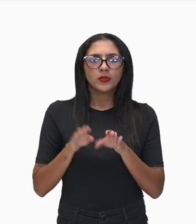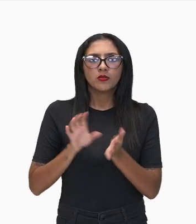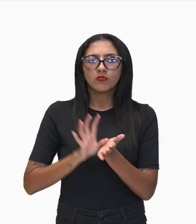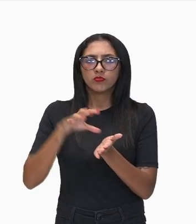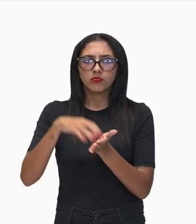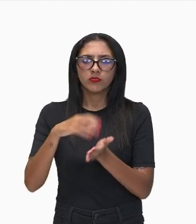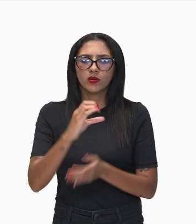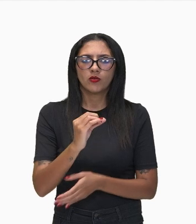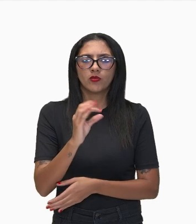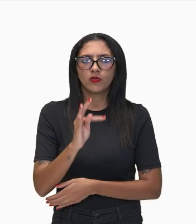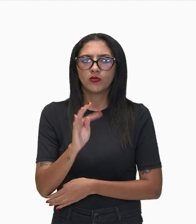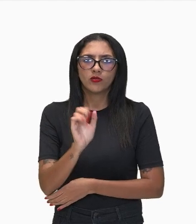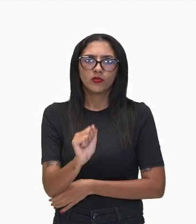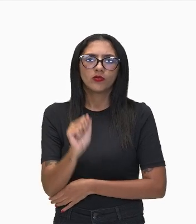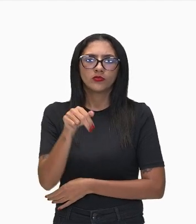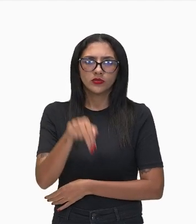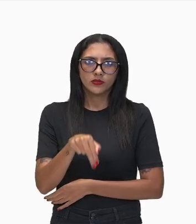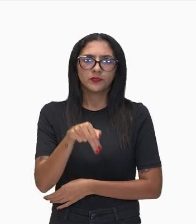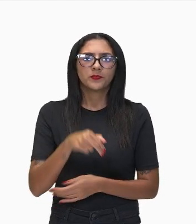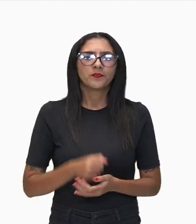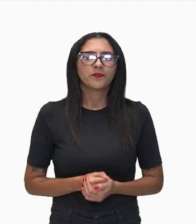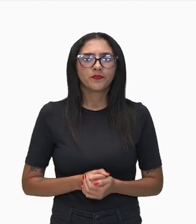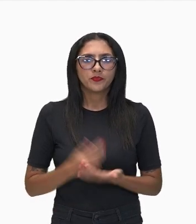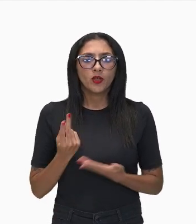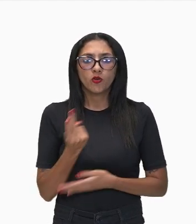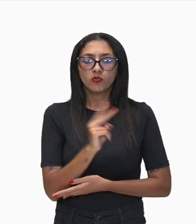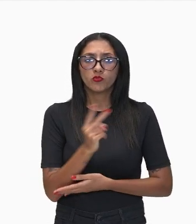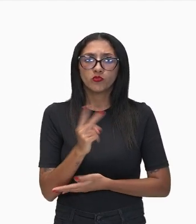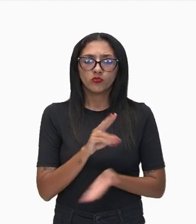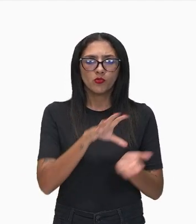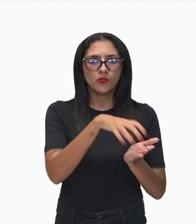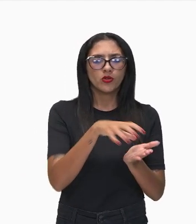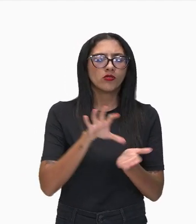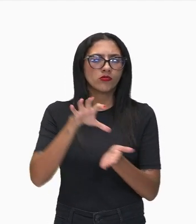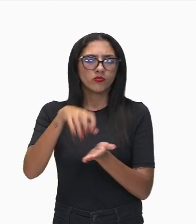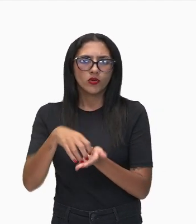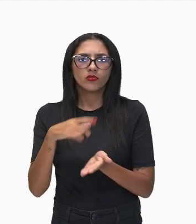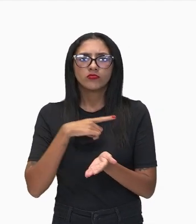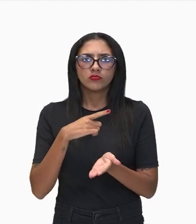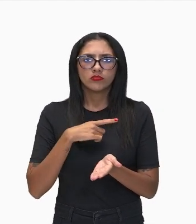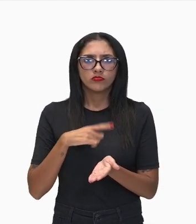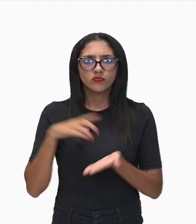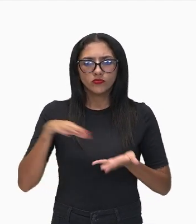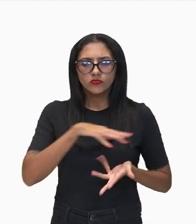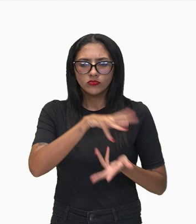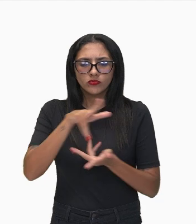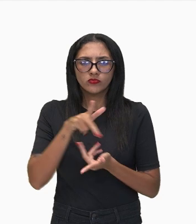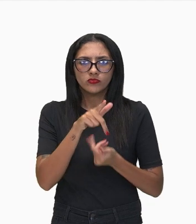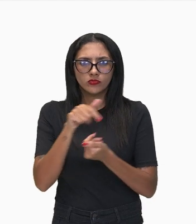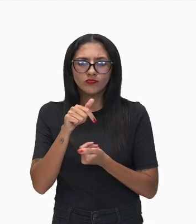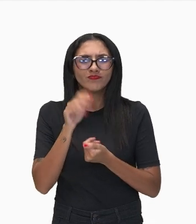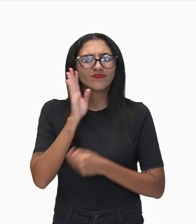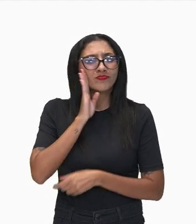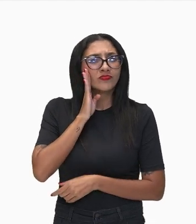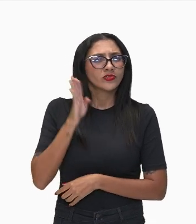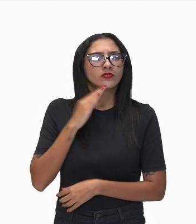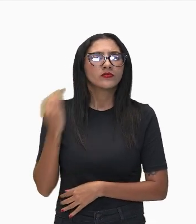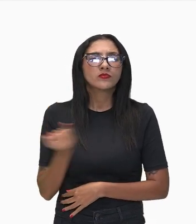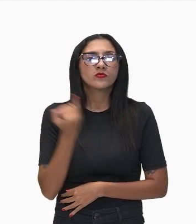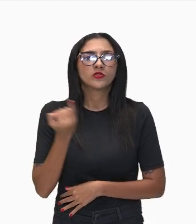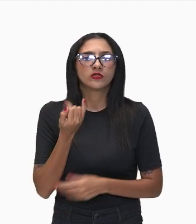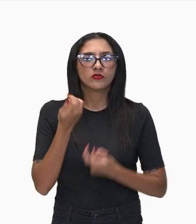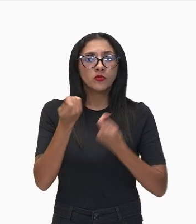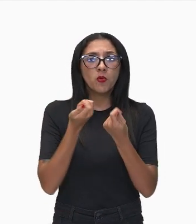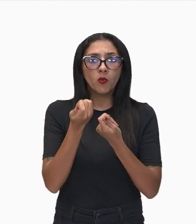Atlântico Norte, que é a OTAN. Então, elas são duas entidades internacionais que são fundamentais na mediação